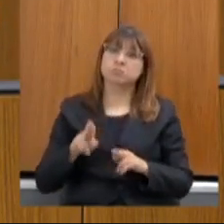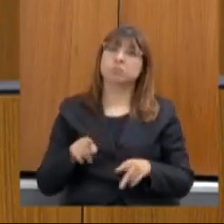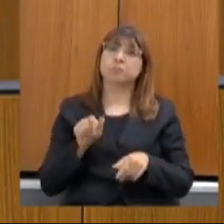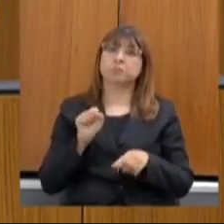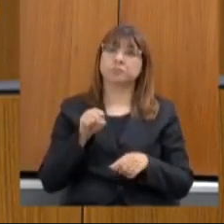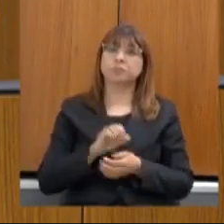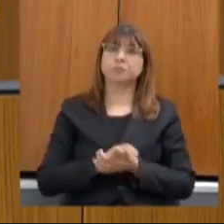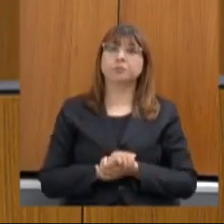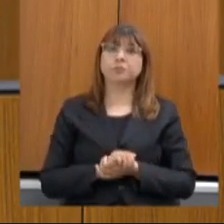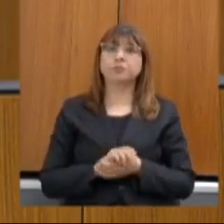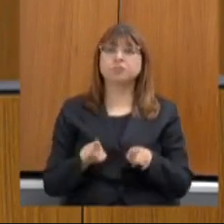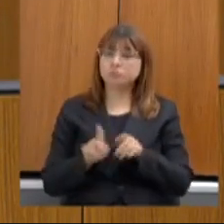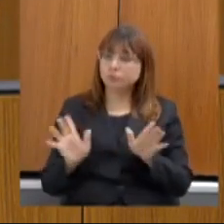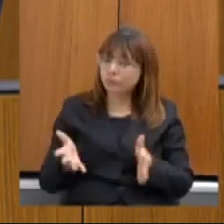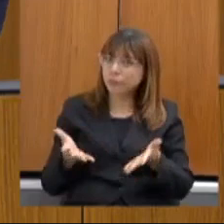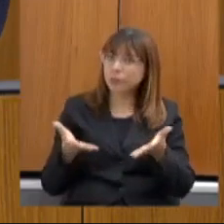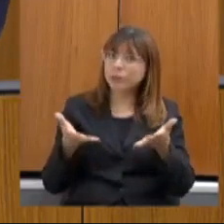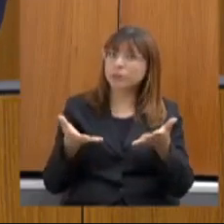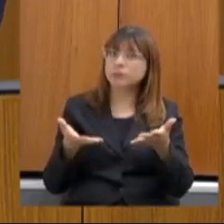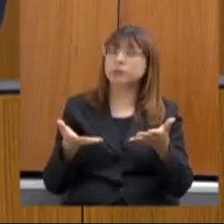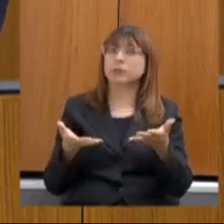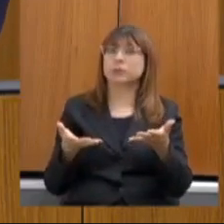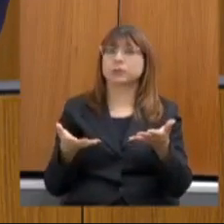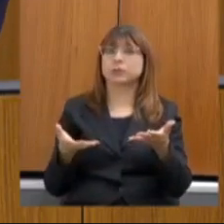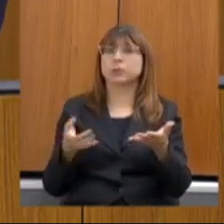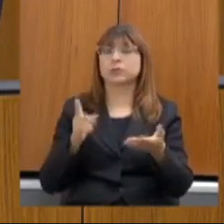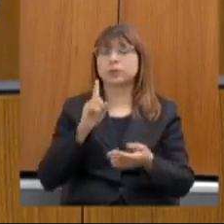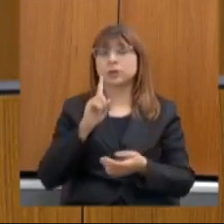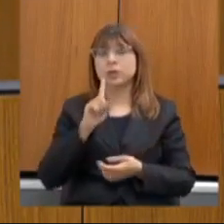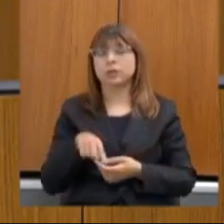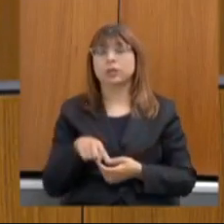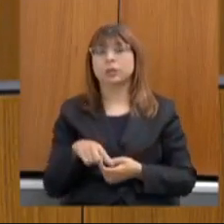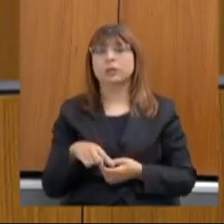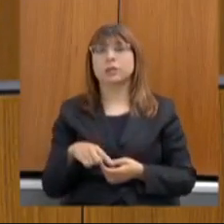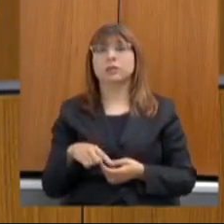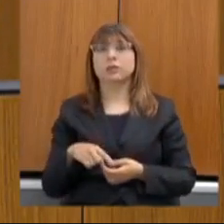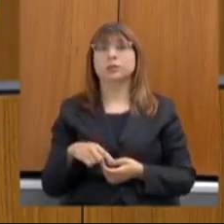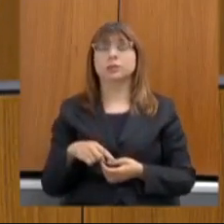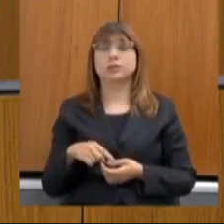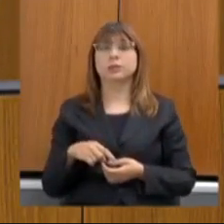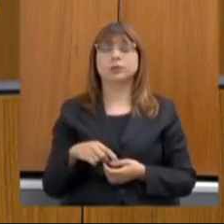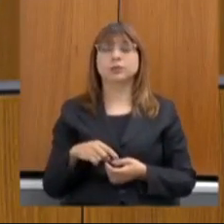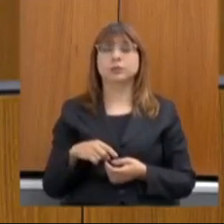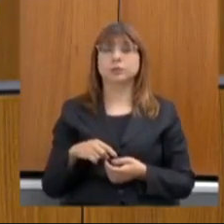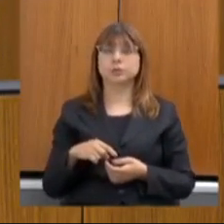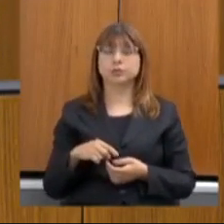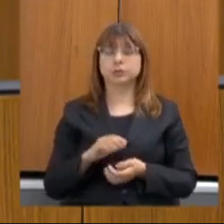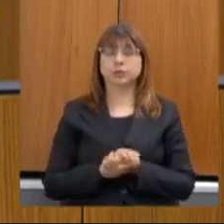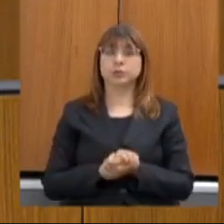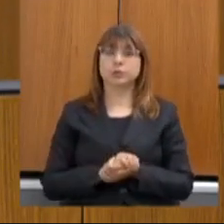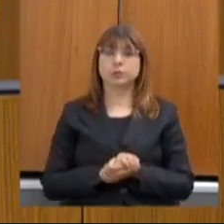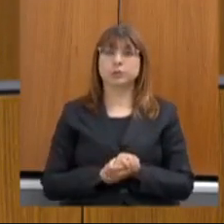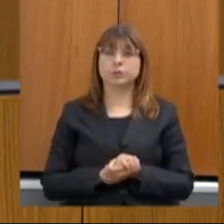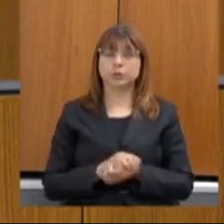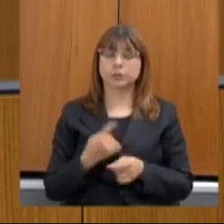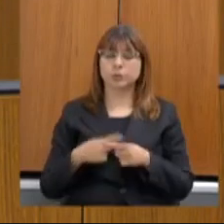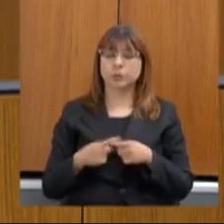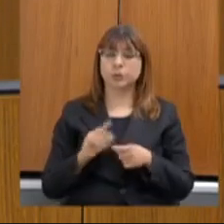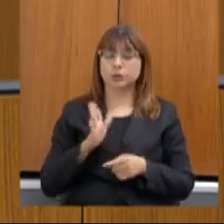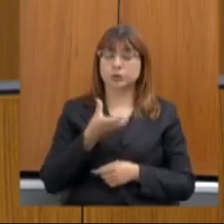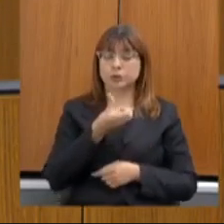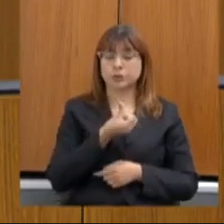e não ter ser também o revogaço né Isso é isso realmente é um fantástico porque eu